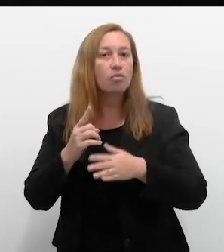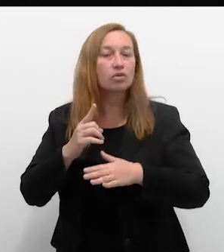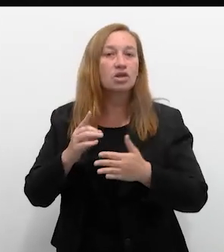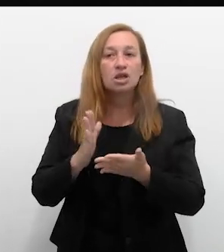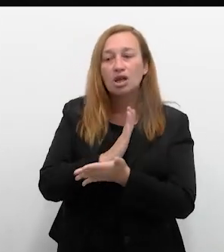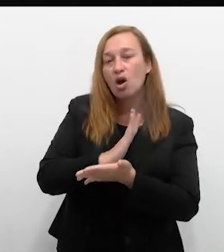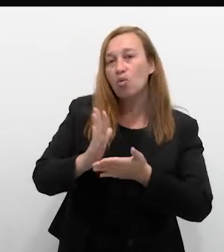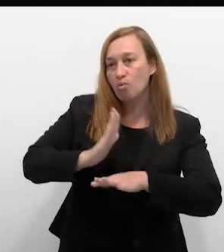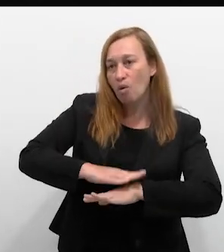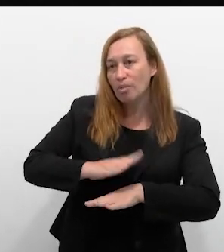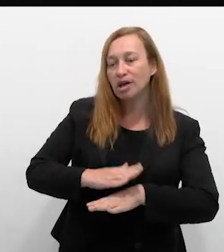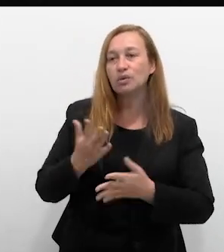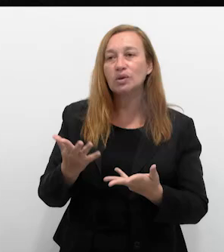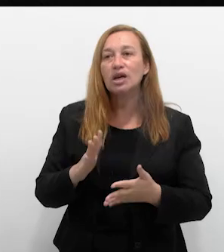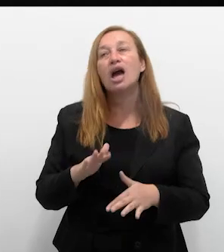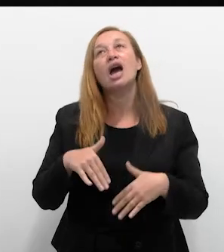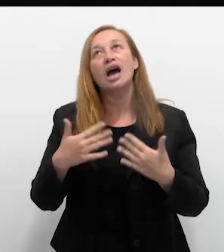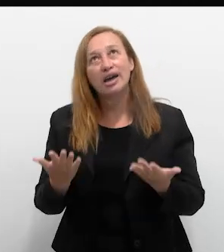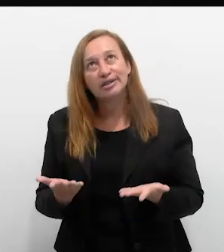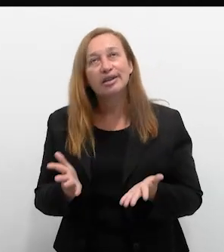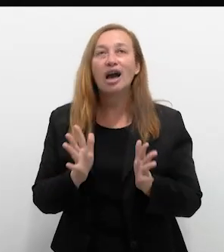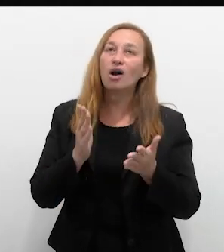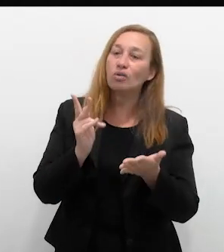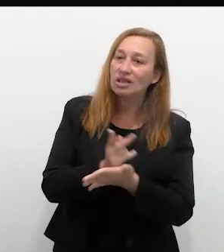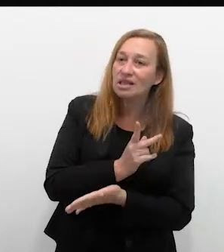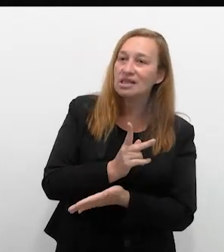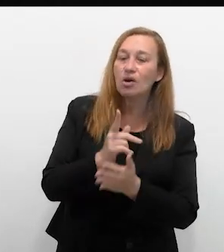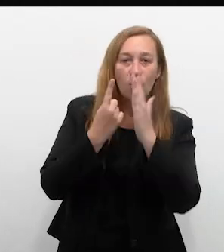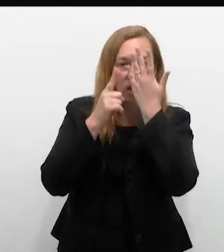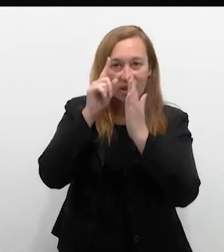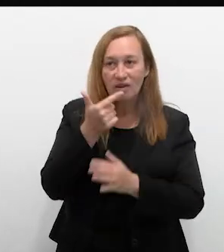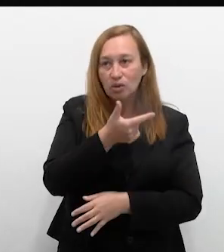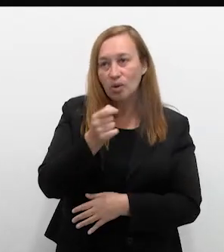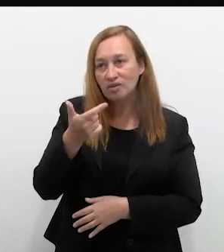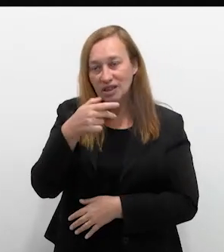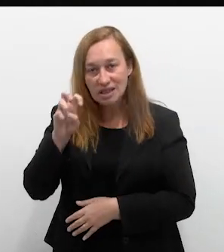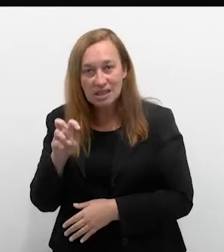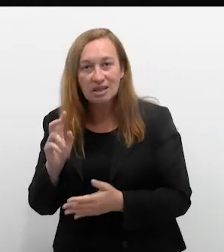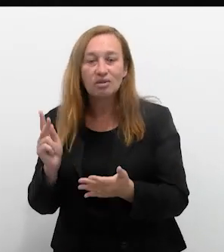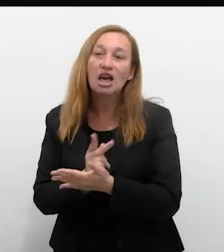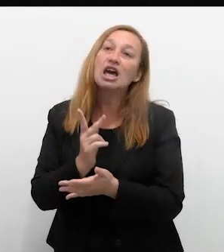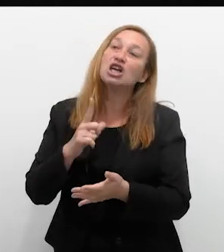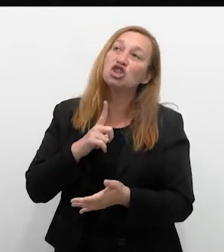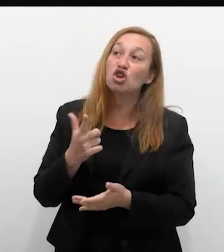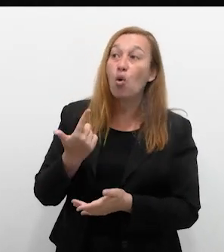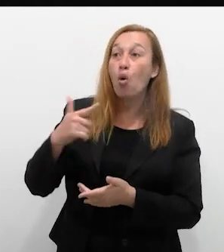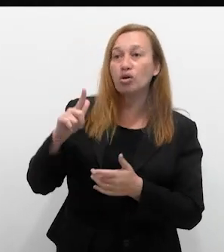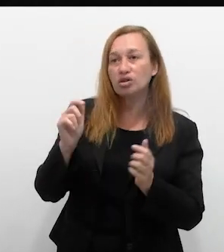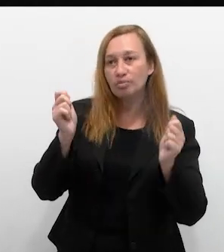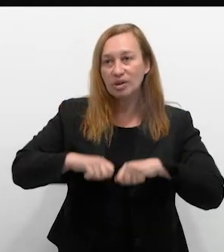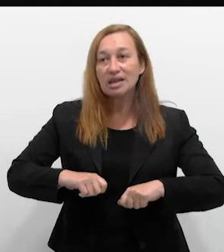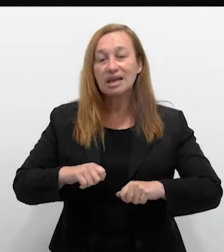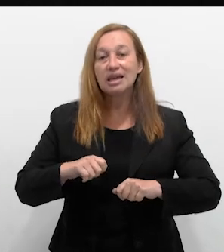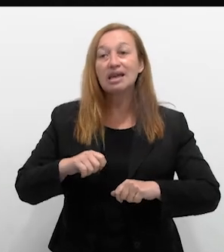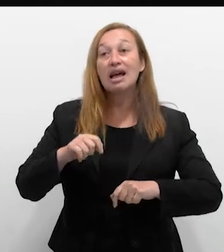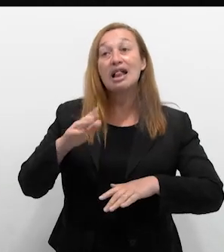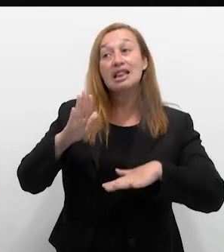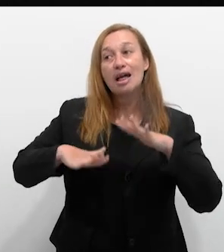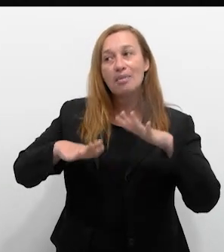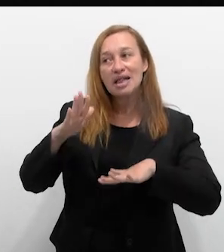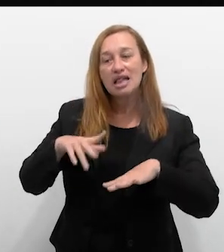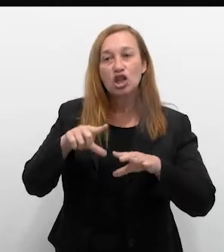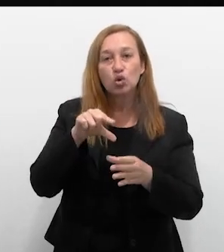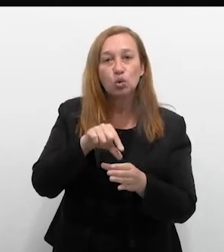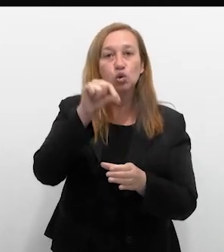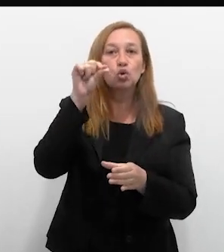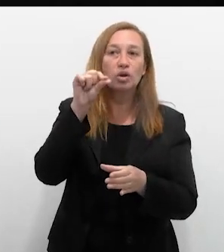em algum momento. E aí o barco andou, o Carnaval de 25 aconteceu, e a gente tinha algumas outras possibilidades, e estava dependendo